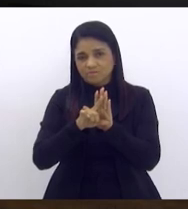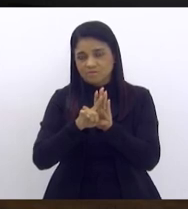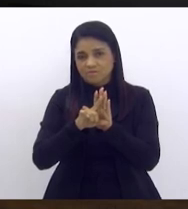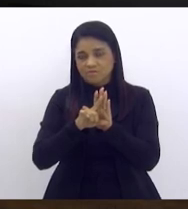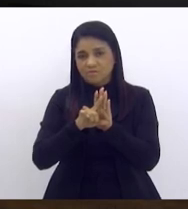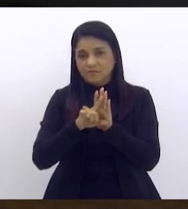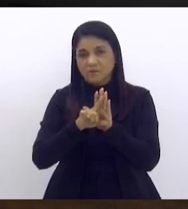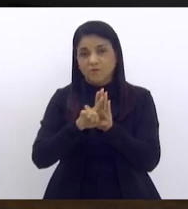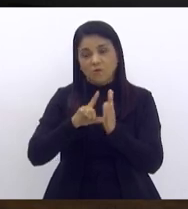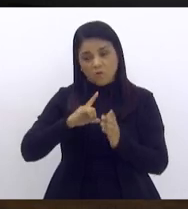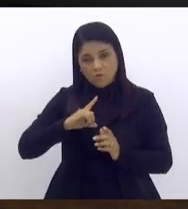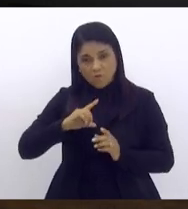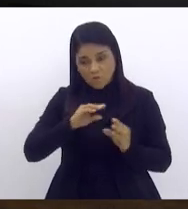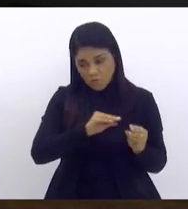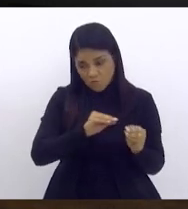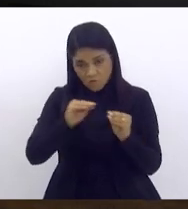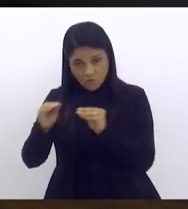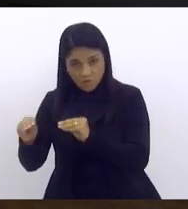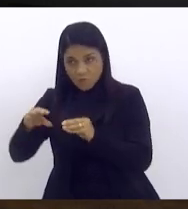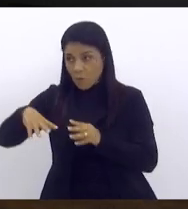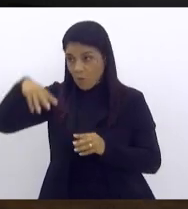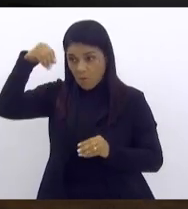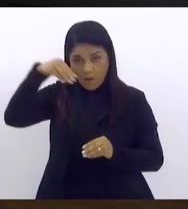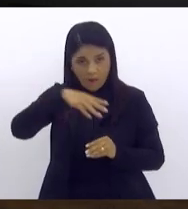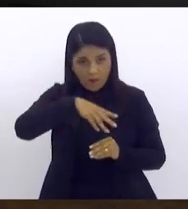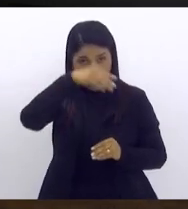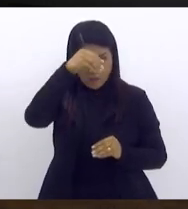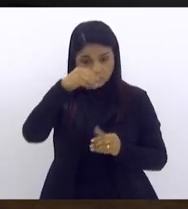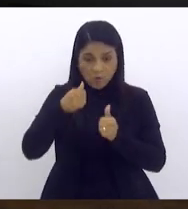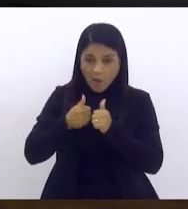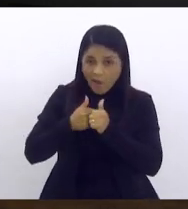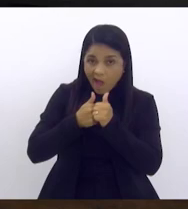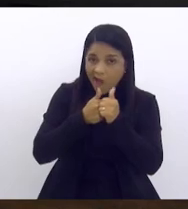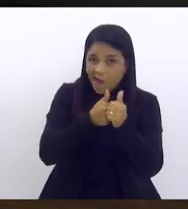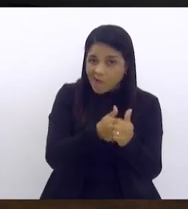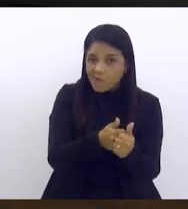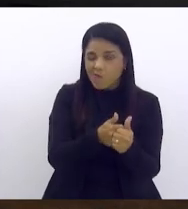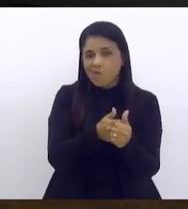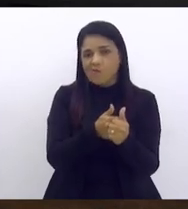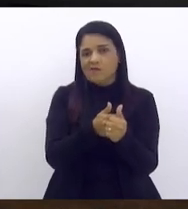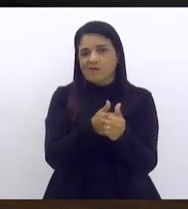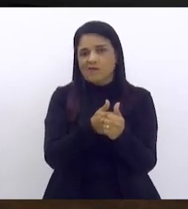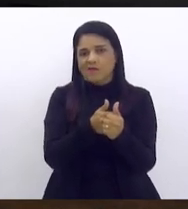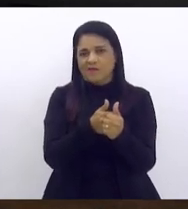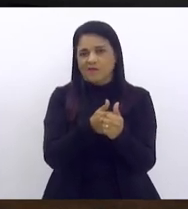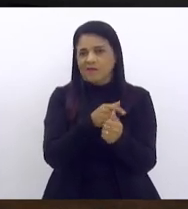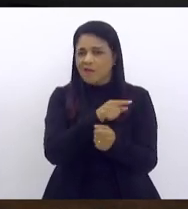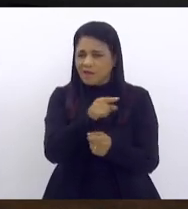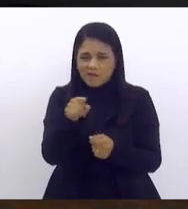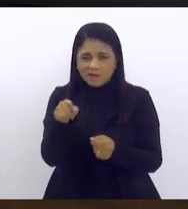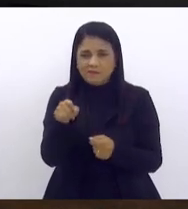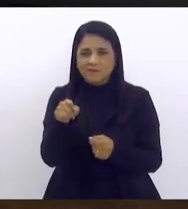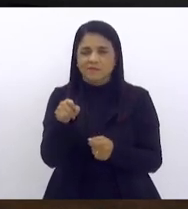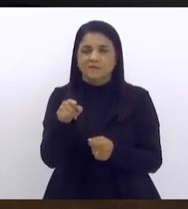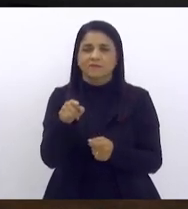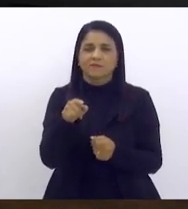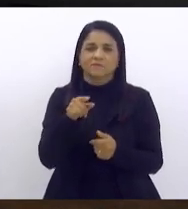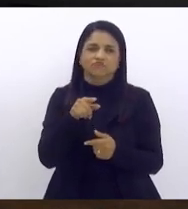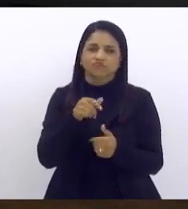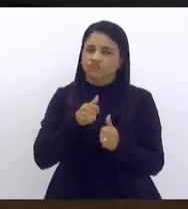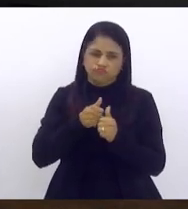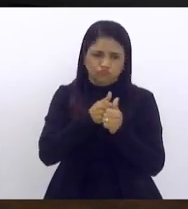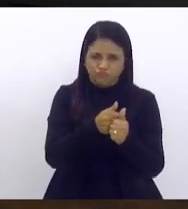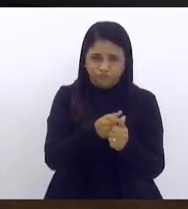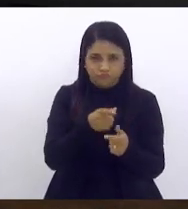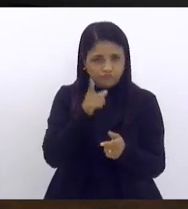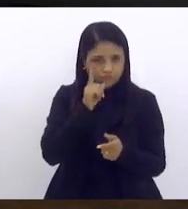Saí daqui, fui para o palácio, acompanhei, porque para quem aqui não acompanha o dia a